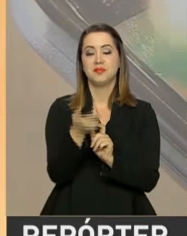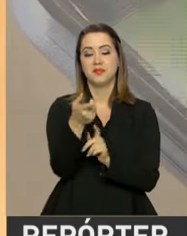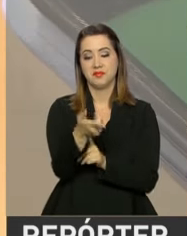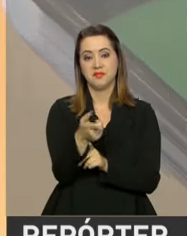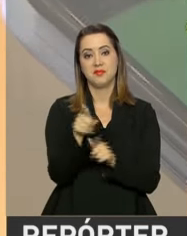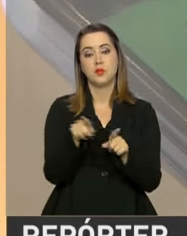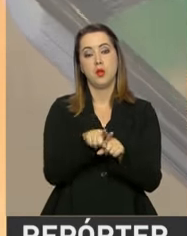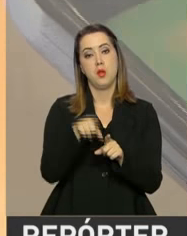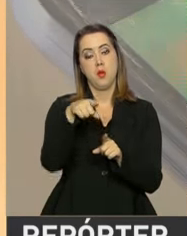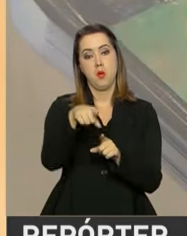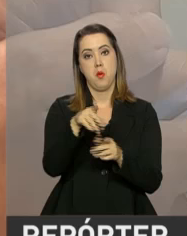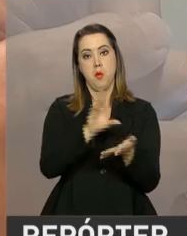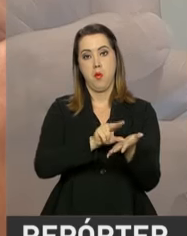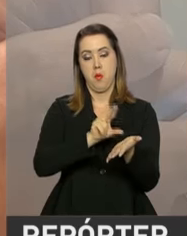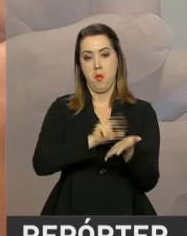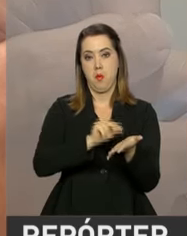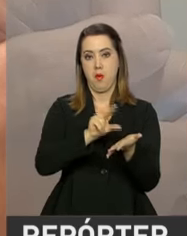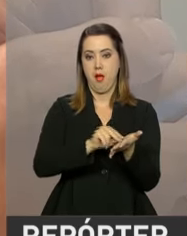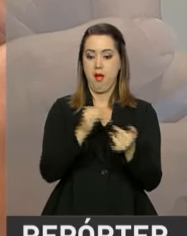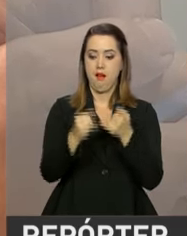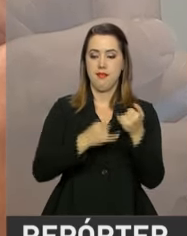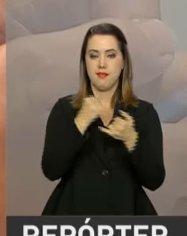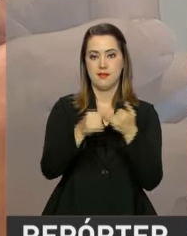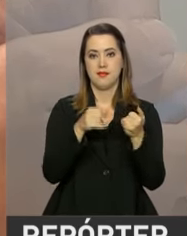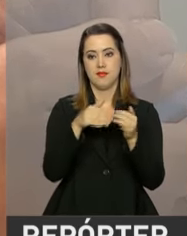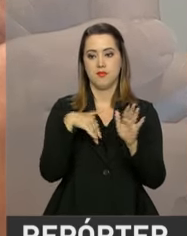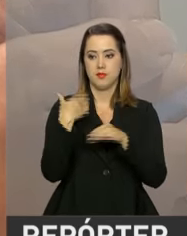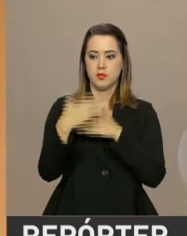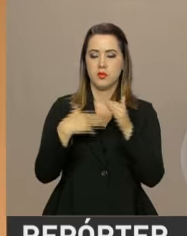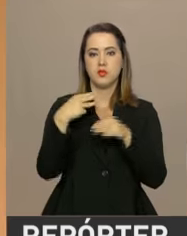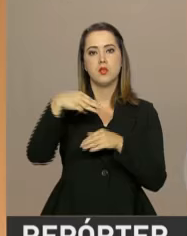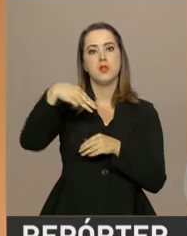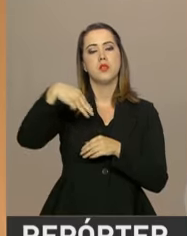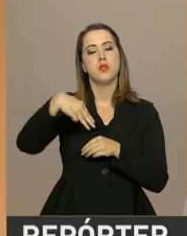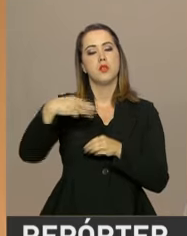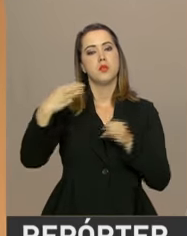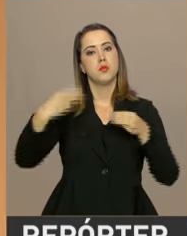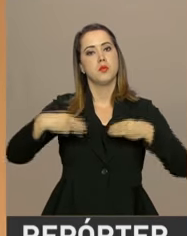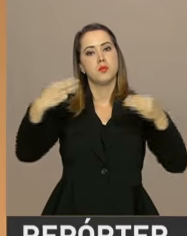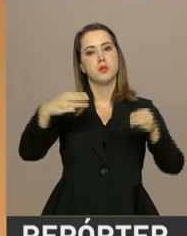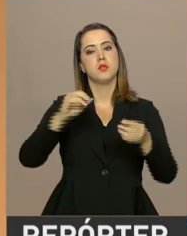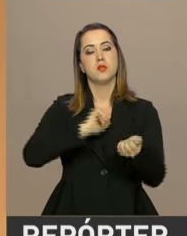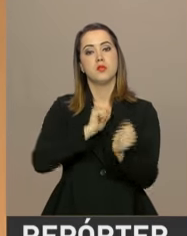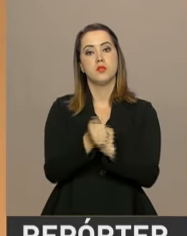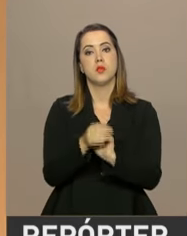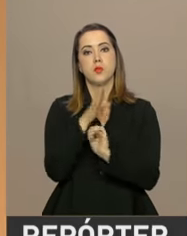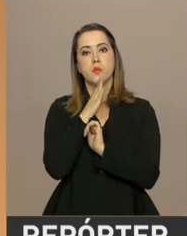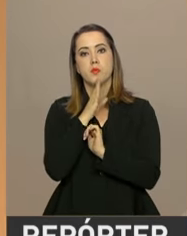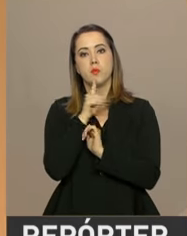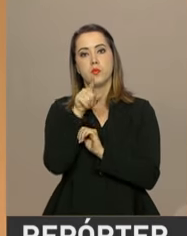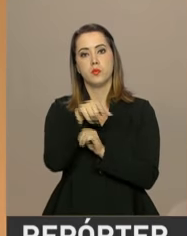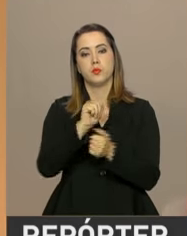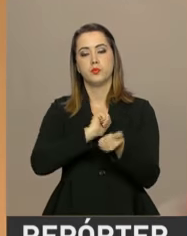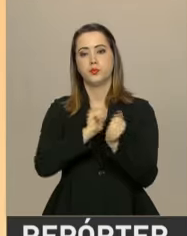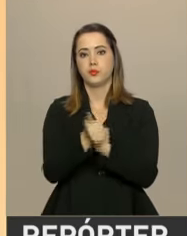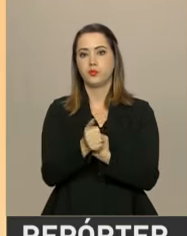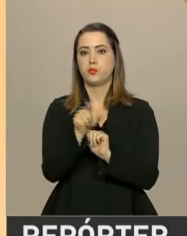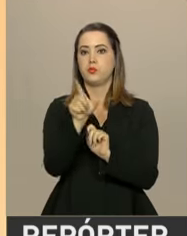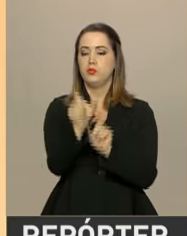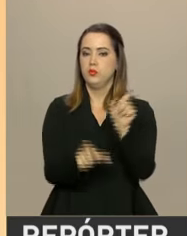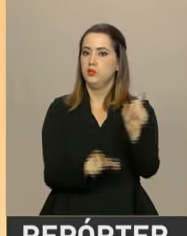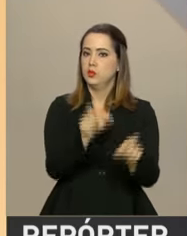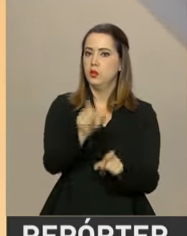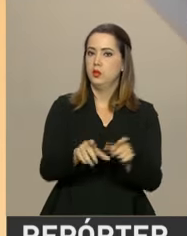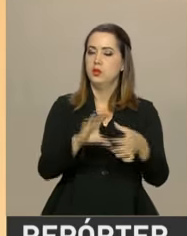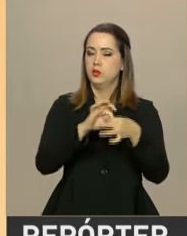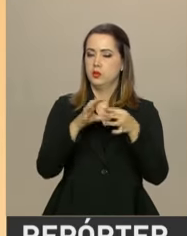Triunfo Brasil 2016 foi desenvolvido pelo Ministério do Esporte para que o público conheça os esportistas olímpicos e paralímpicos